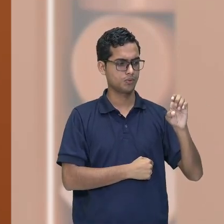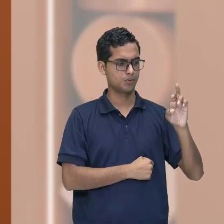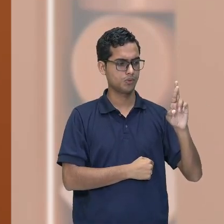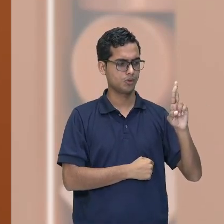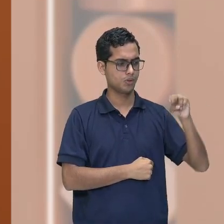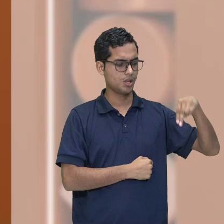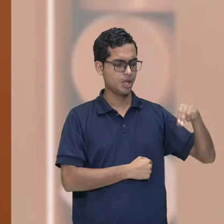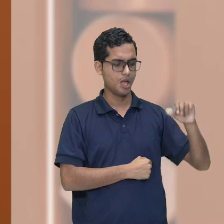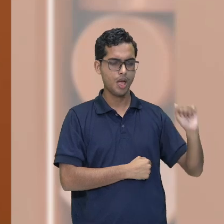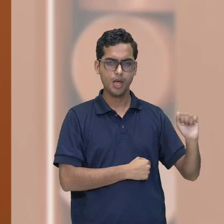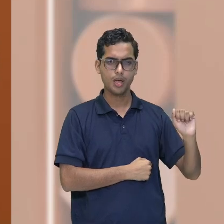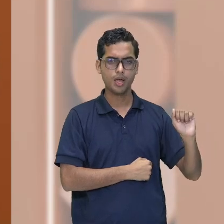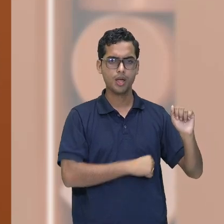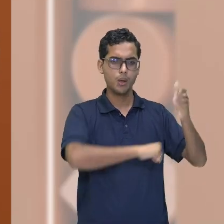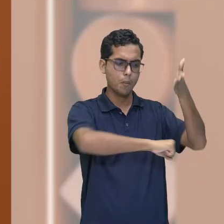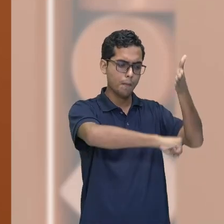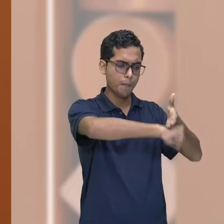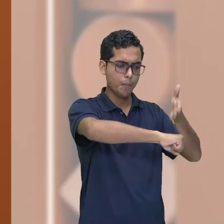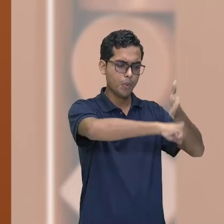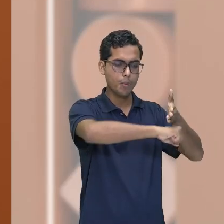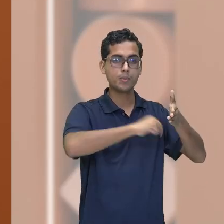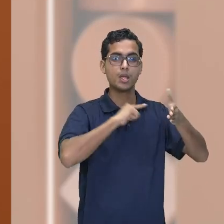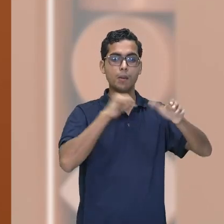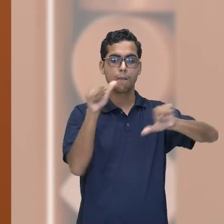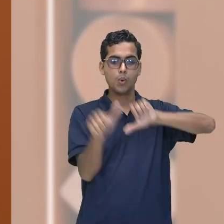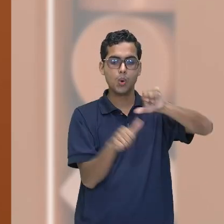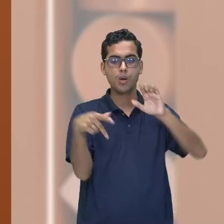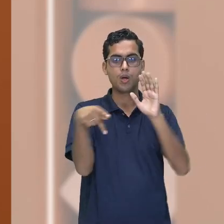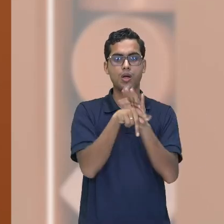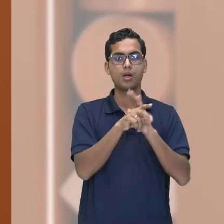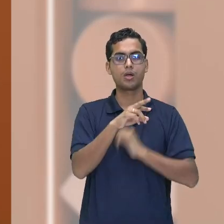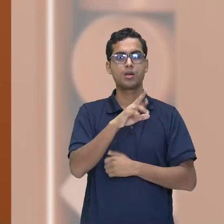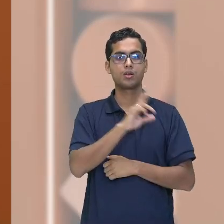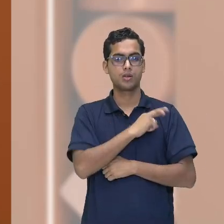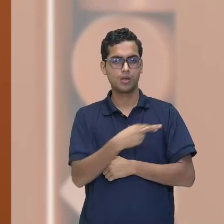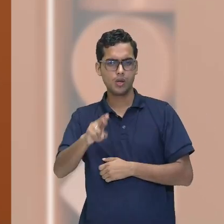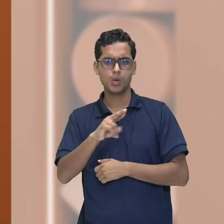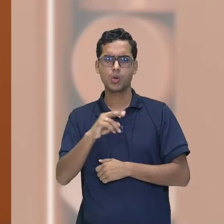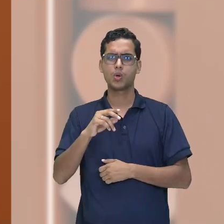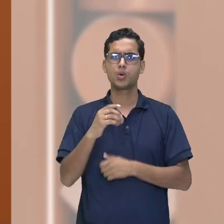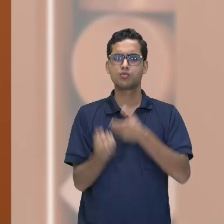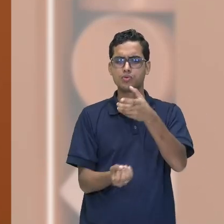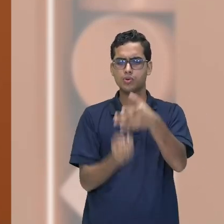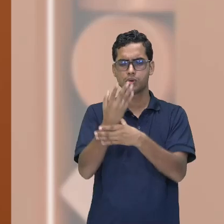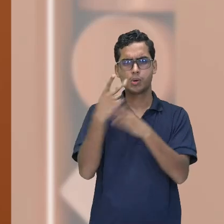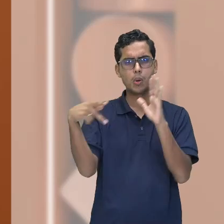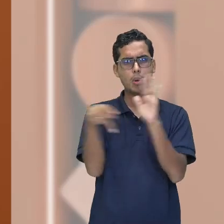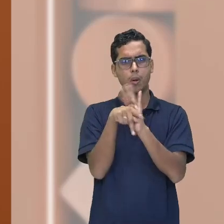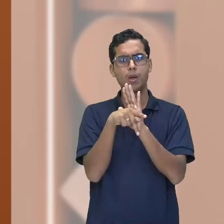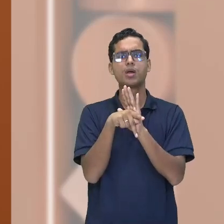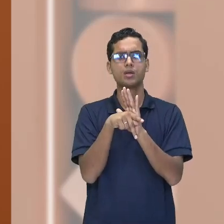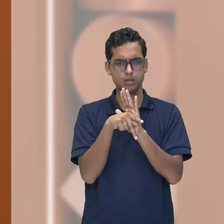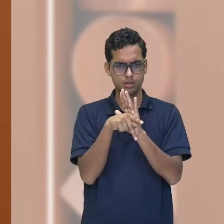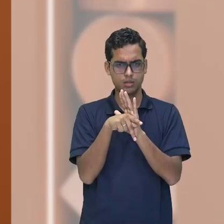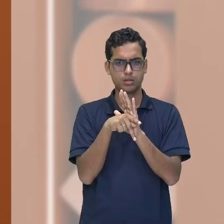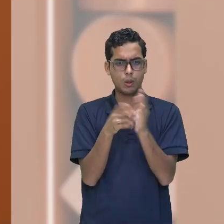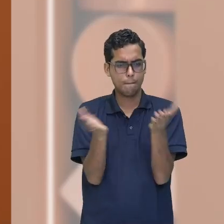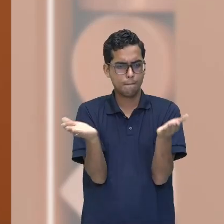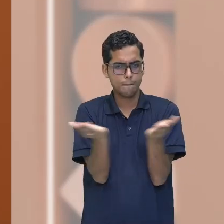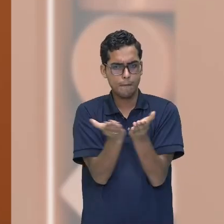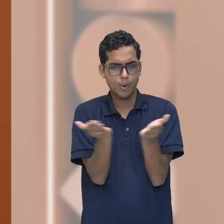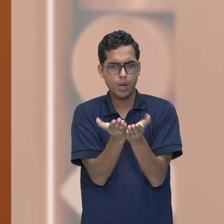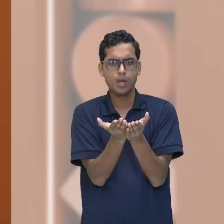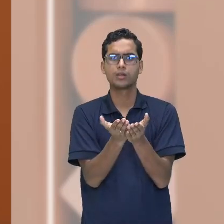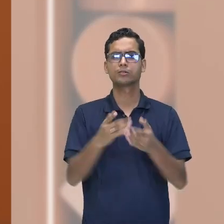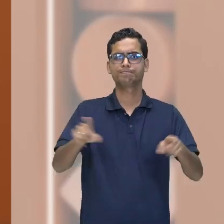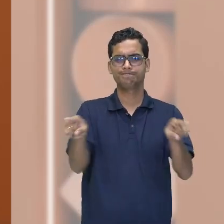de reformas religiosas, o surgimento dos movimentos protestantes e uma sequência de outras coisas. Assim como também